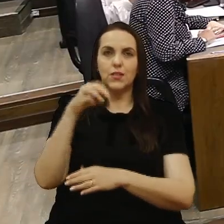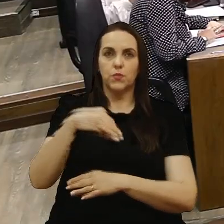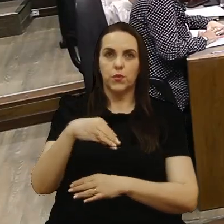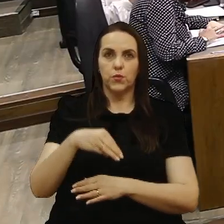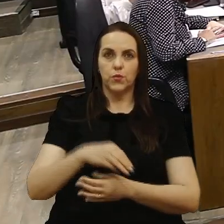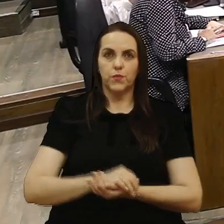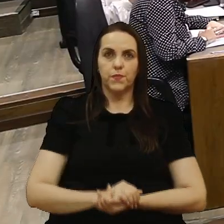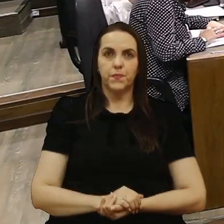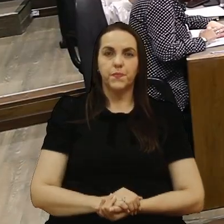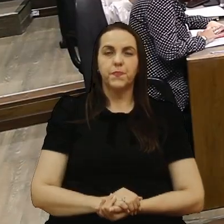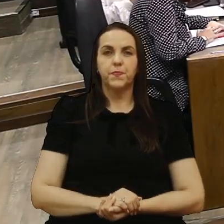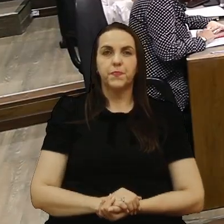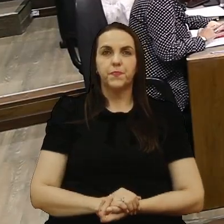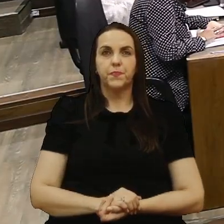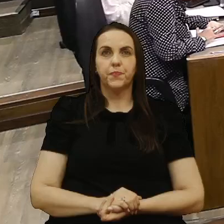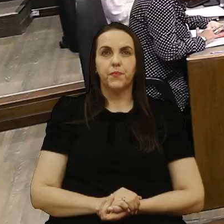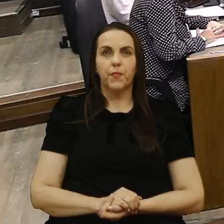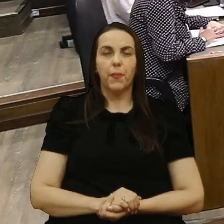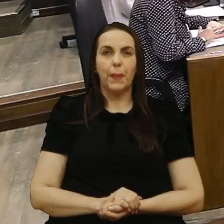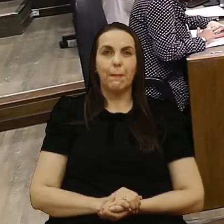minutos.